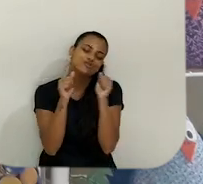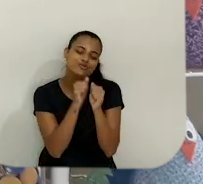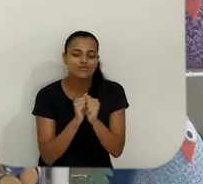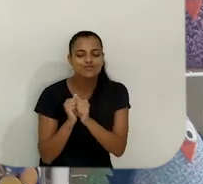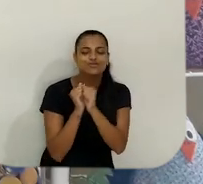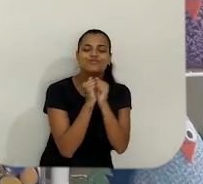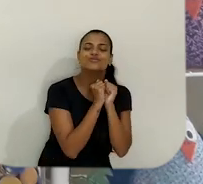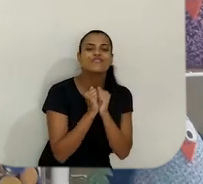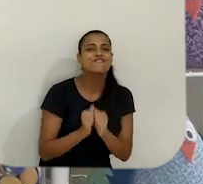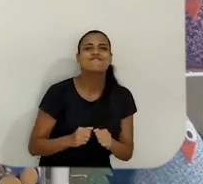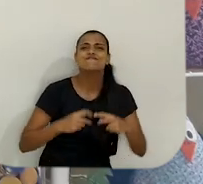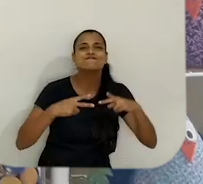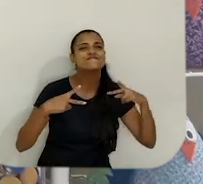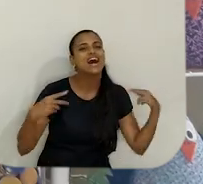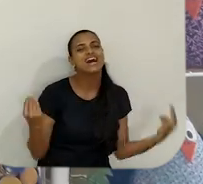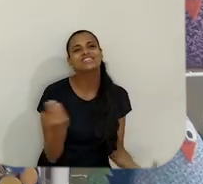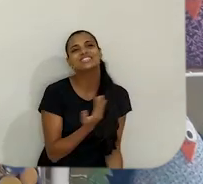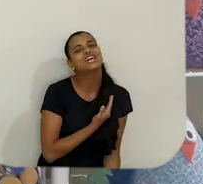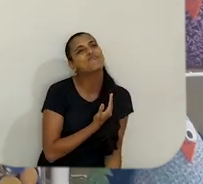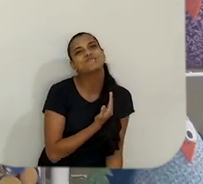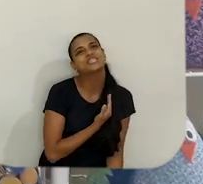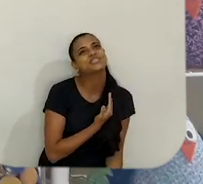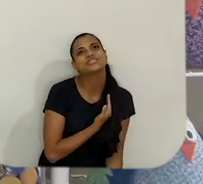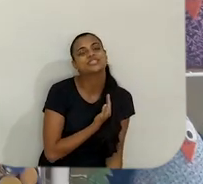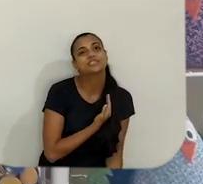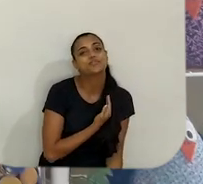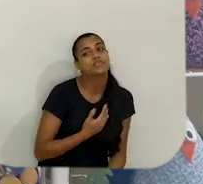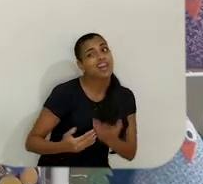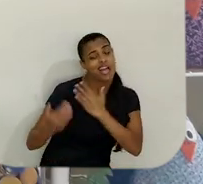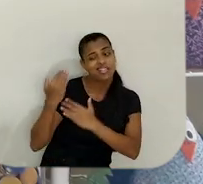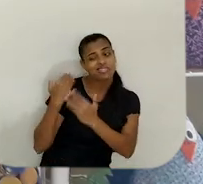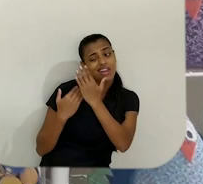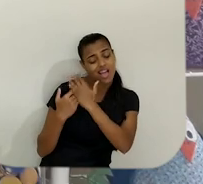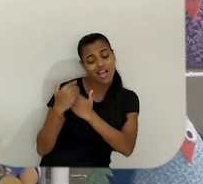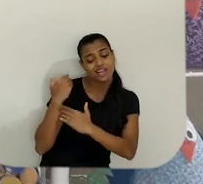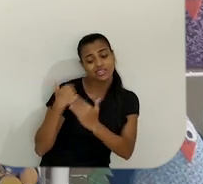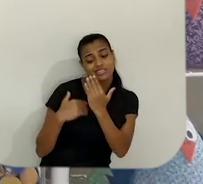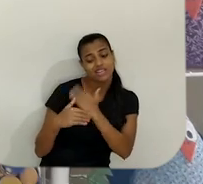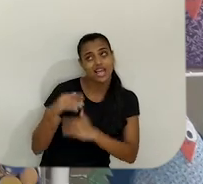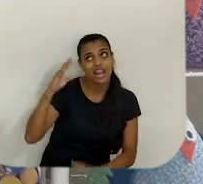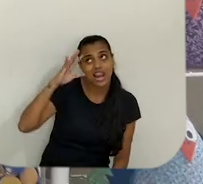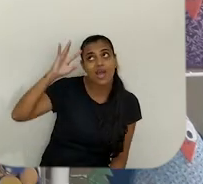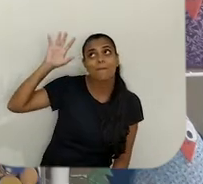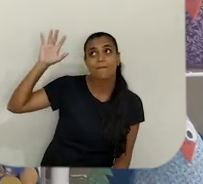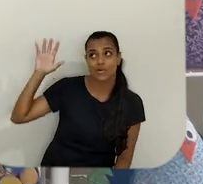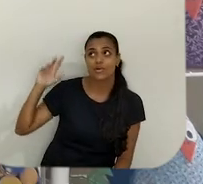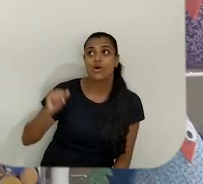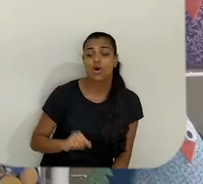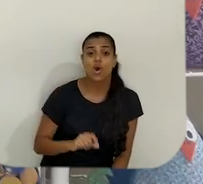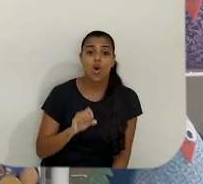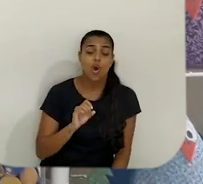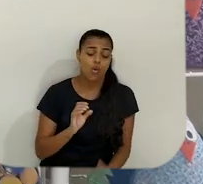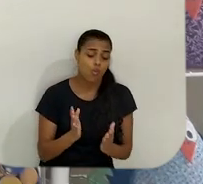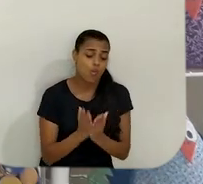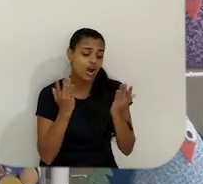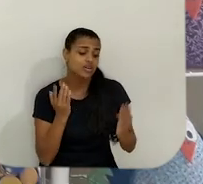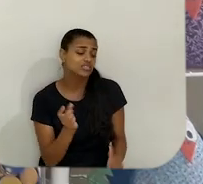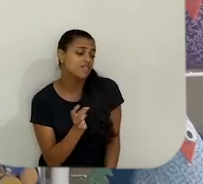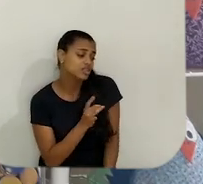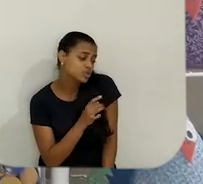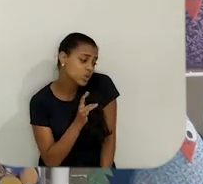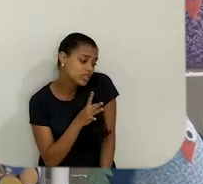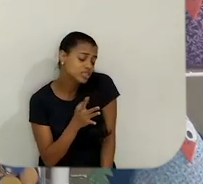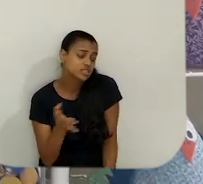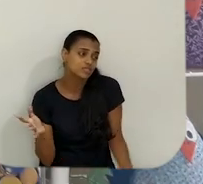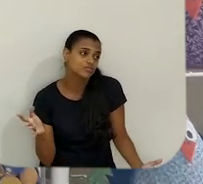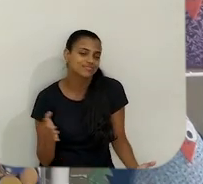lembrou-se do edifício Tomie Ohtake o seu lugar preferido era lá que ele gostava de se esconder nos dias de chuva